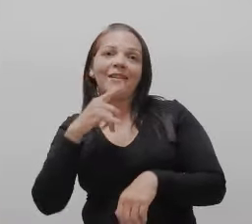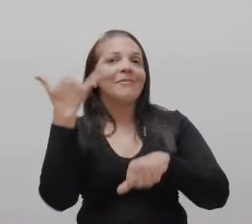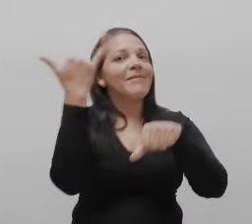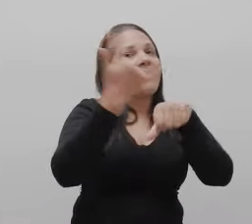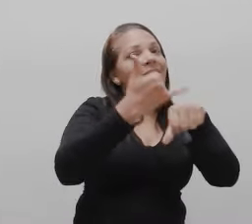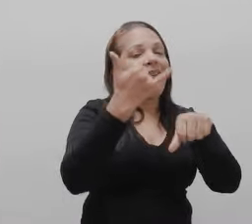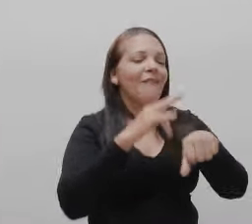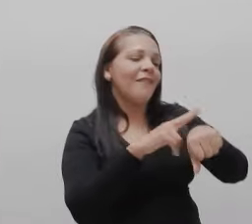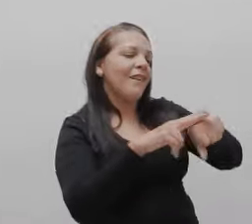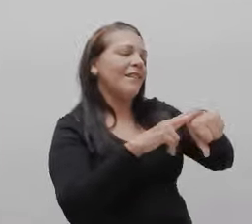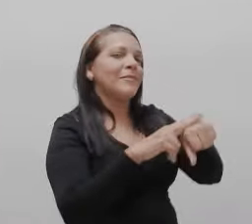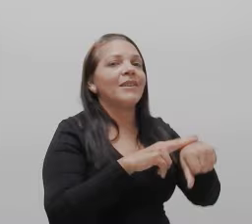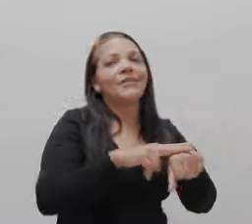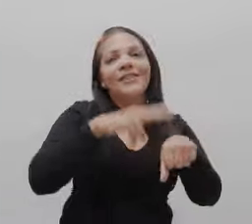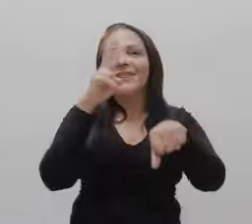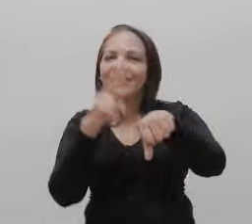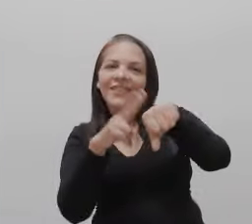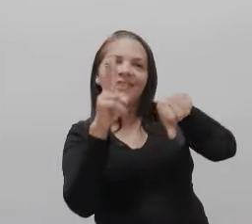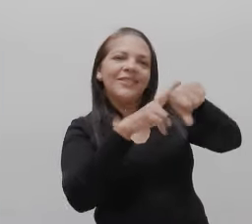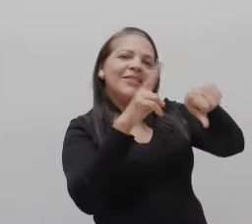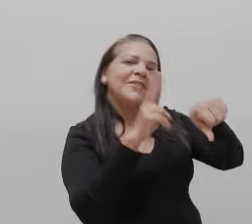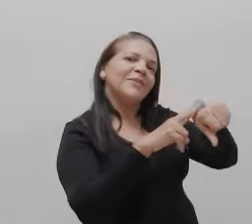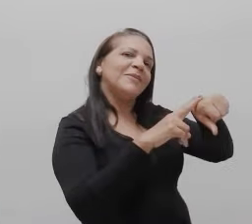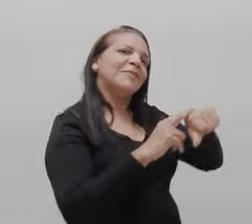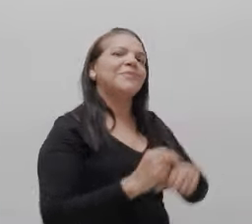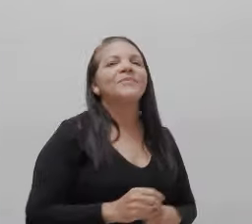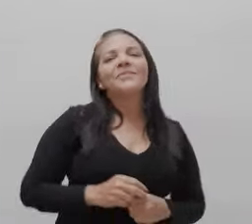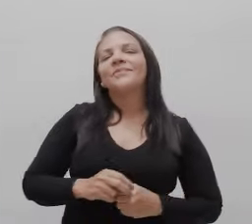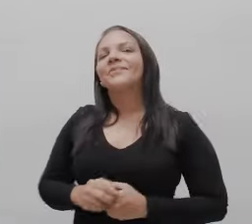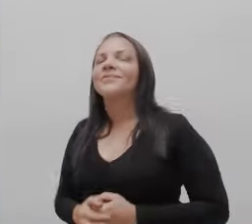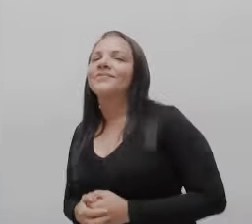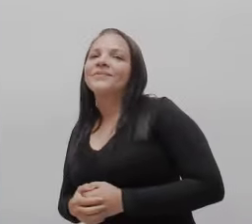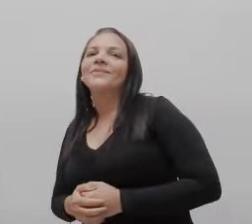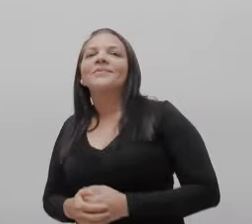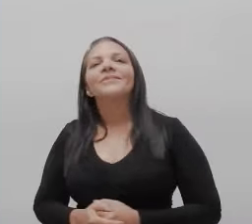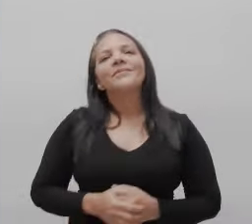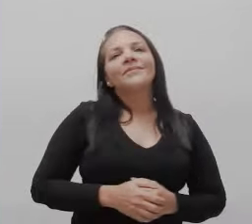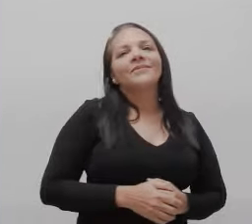para o plástico, amarelo para o metal, verde para o vidro.